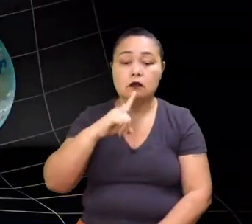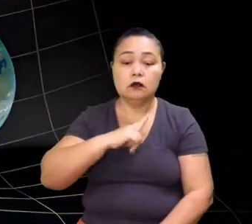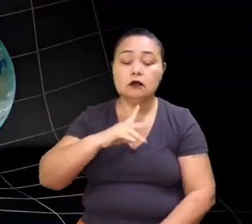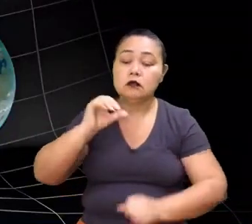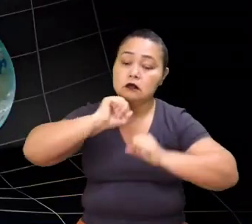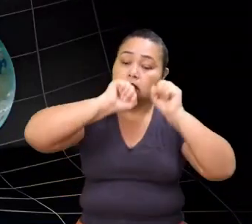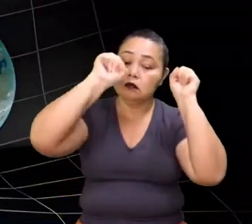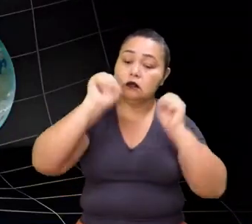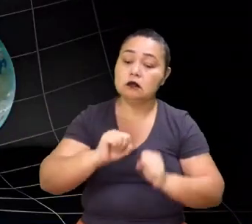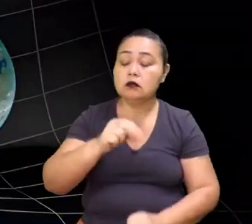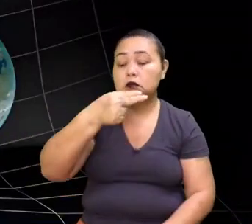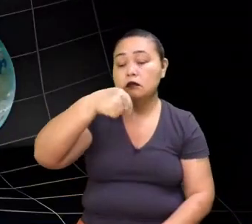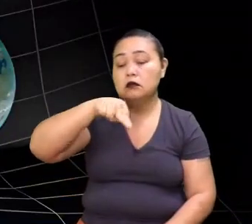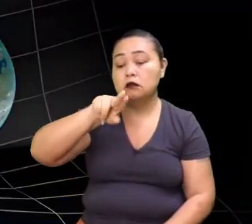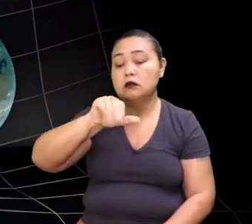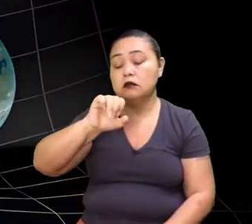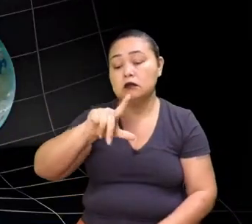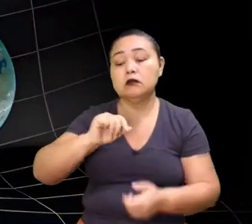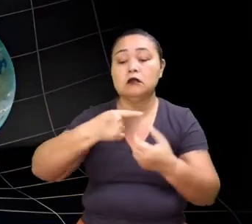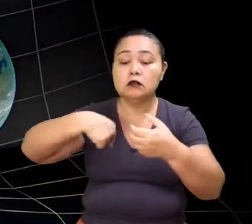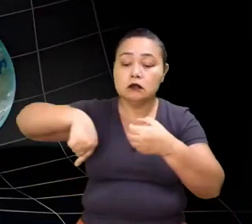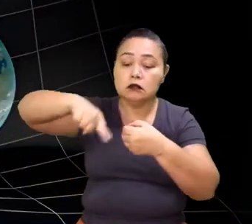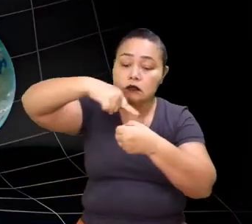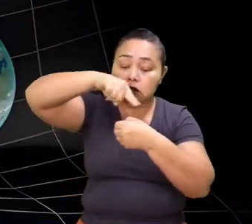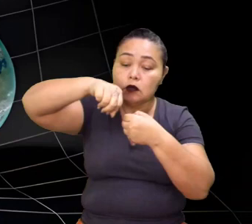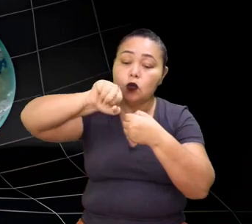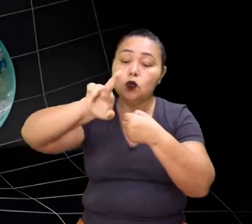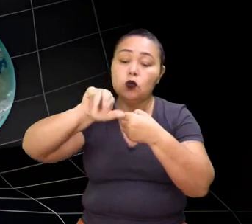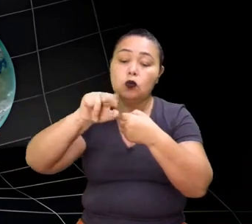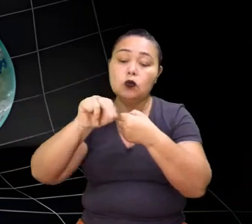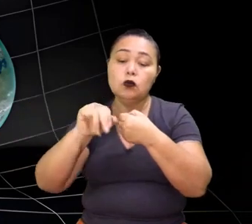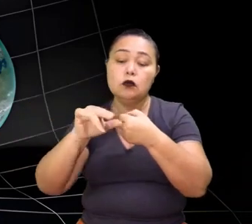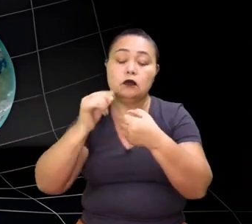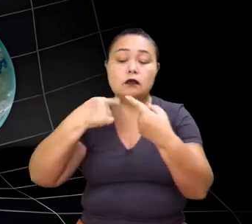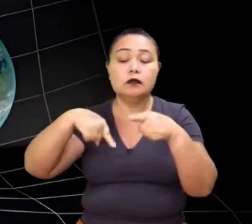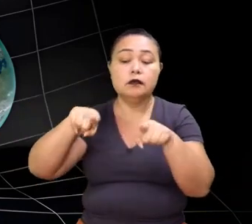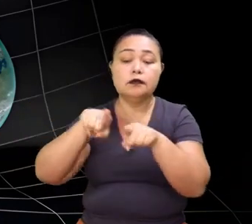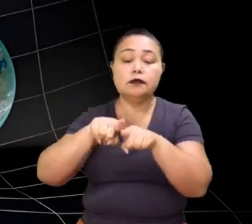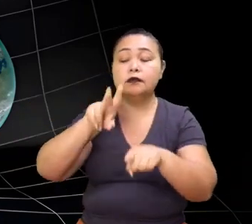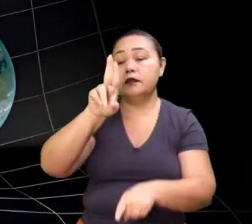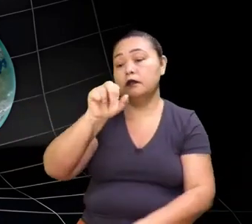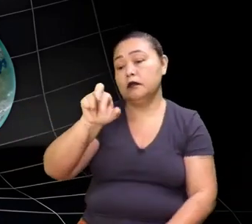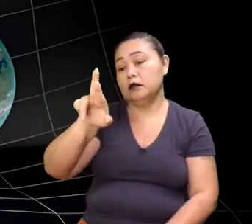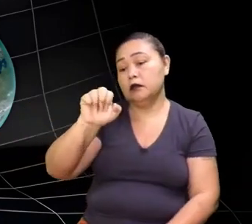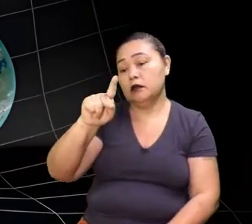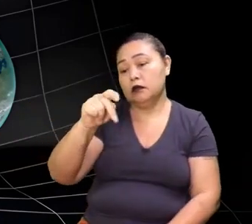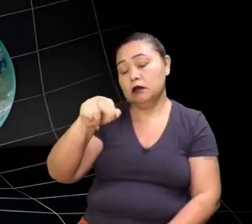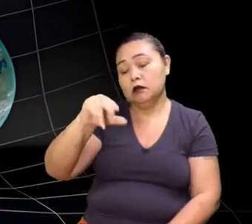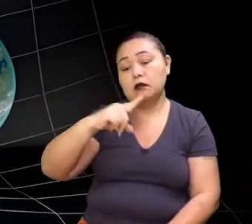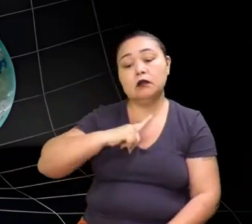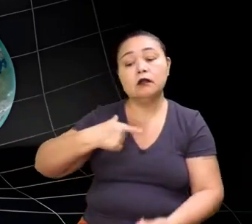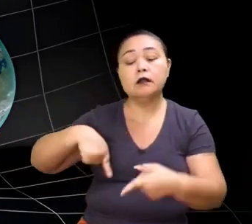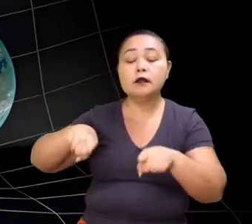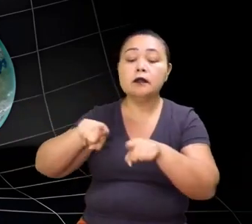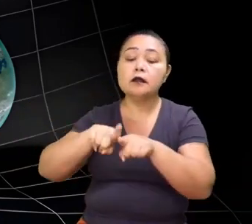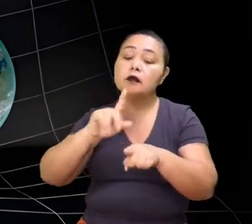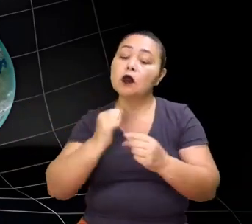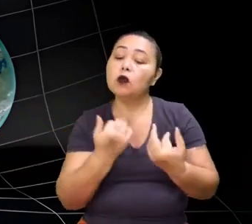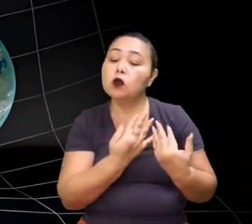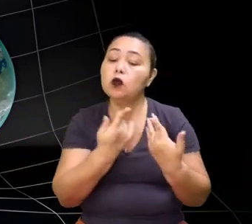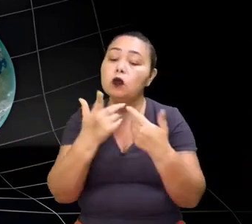do sistema nuclear dela por causa do plutônio do urânio a questão é seguinte urânio ou plutônio que é utilizado nas usinas